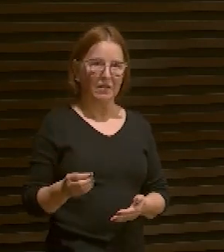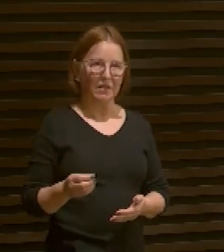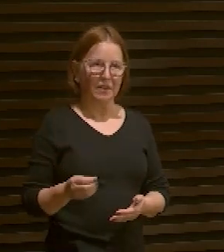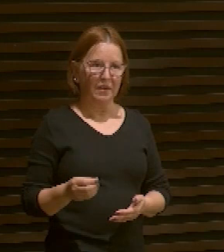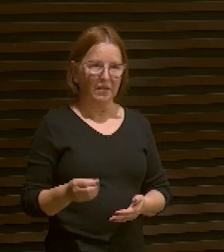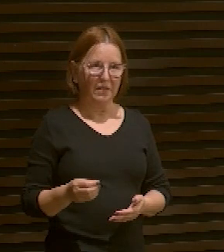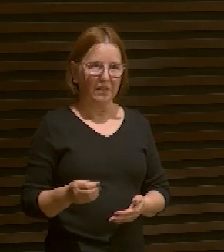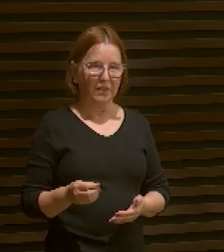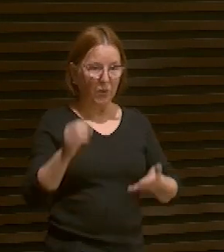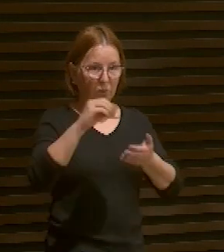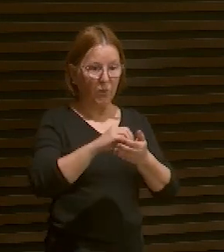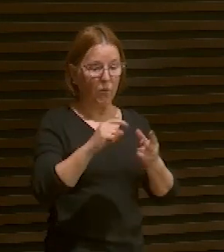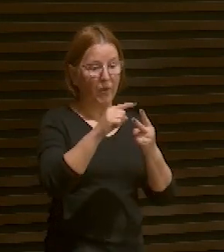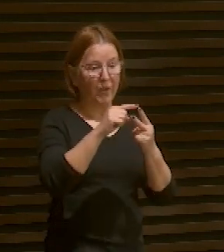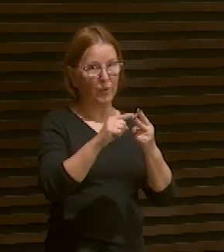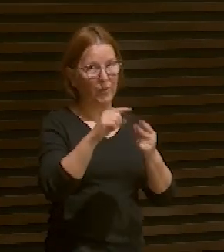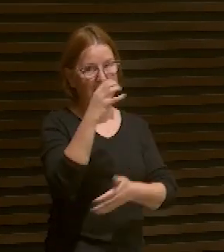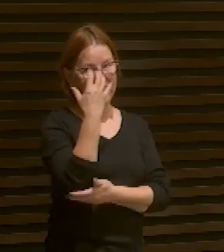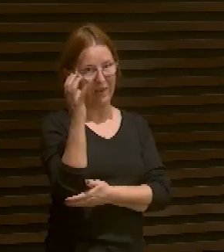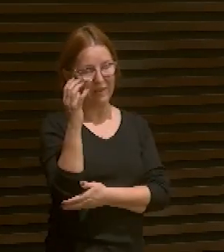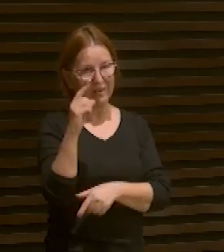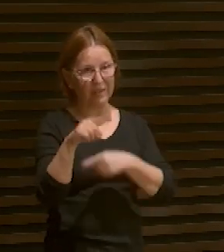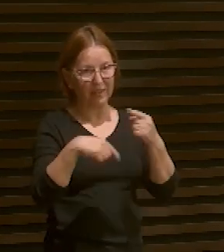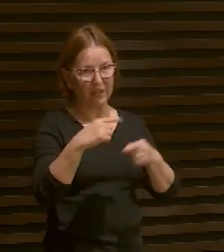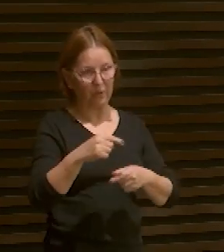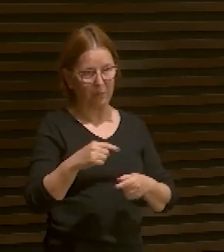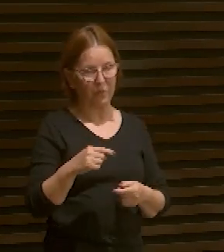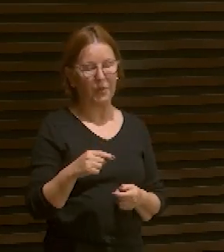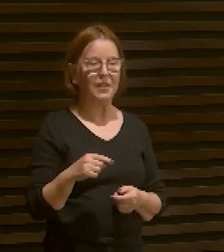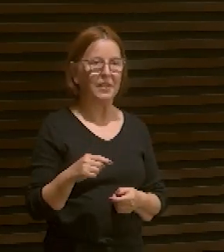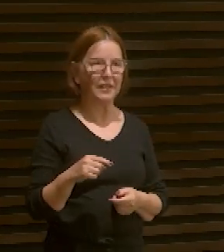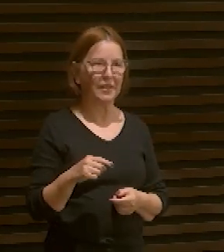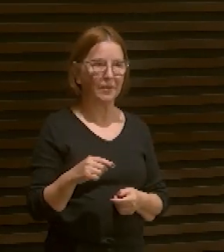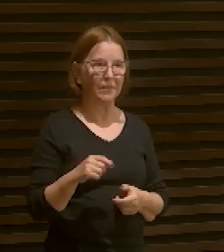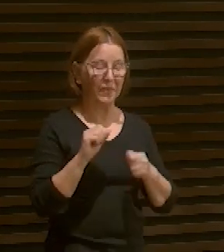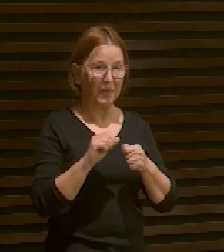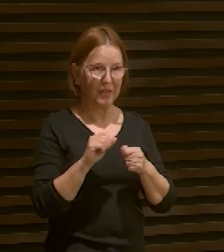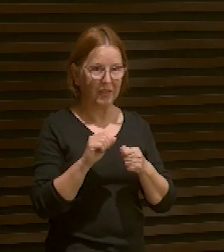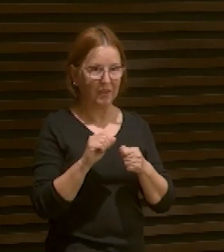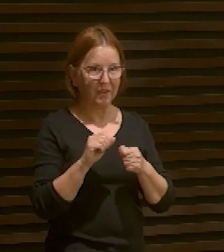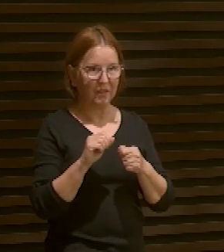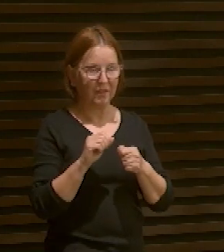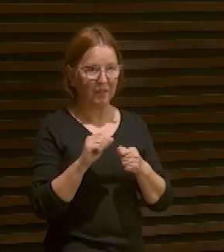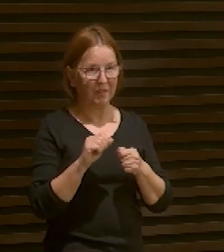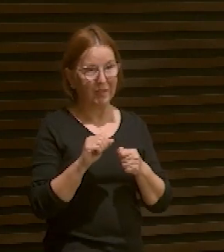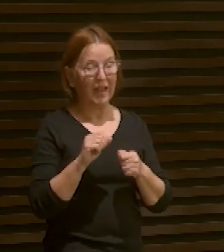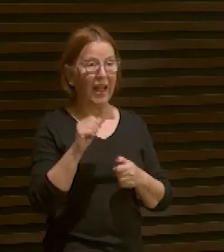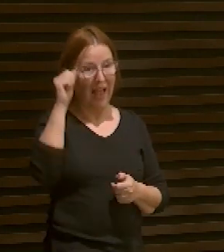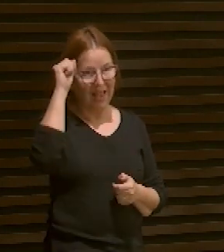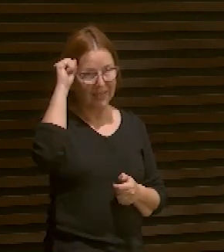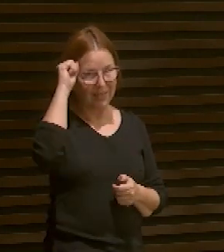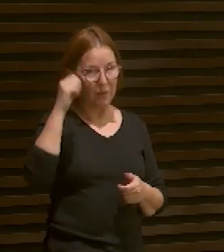duas árvores e depois ele criou uma decisão, uma escolha que Adão deveria exercer.